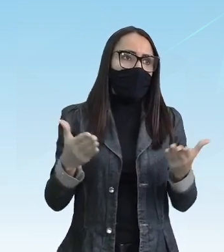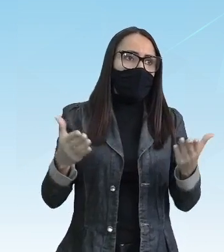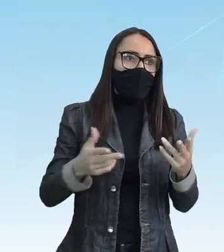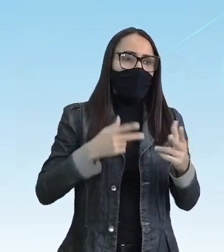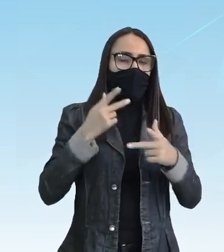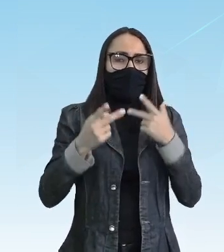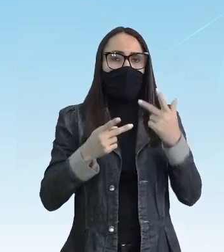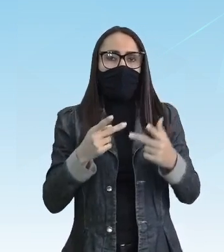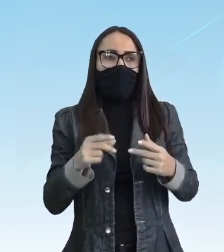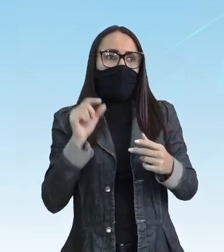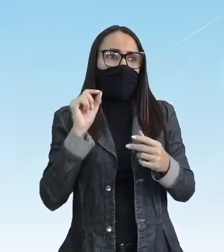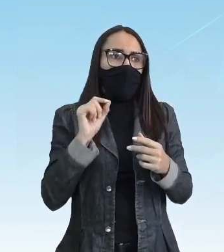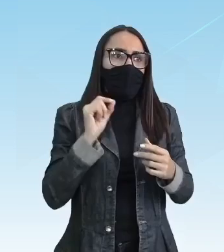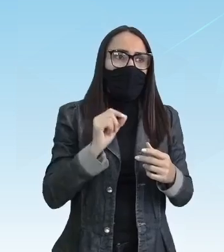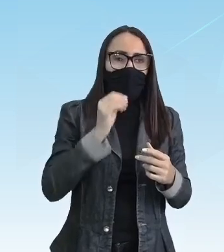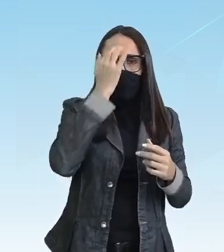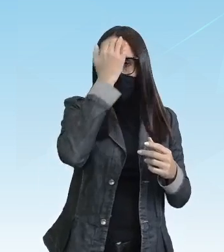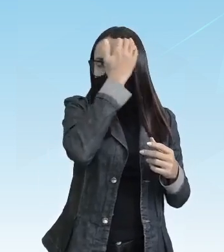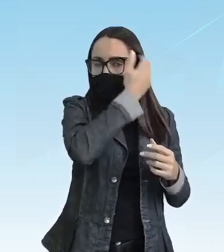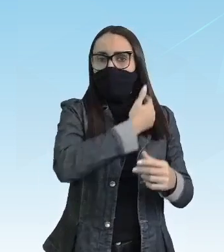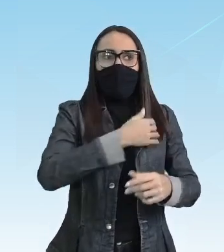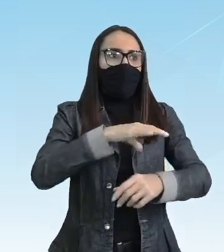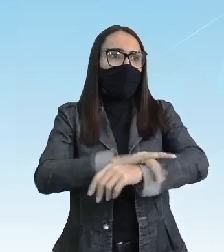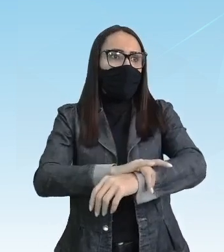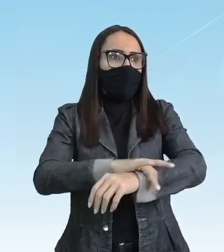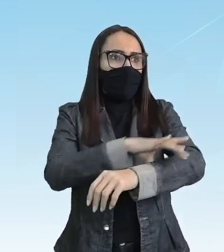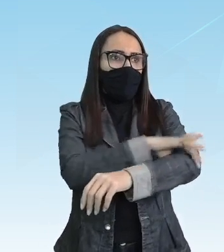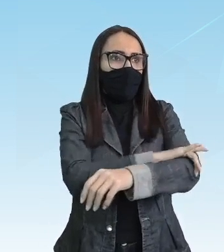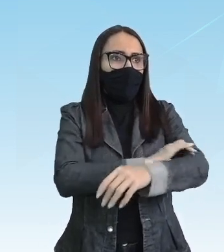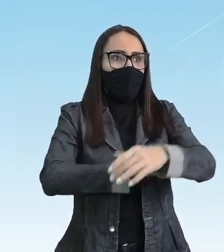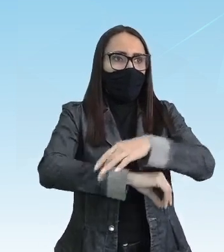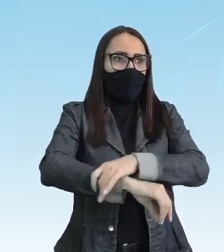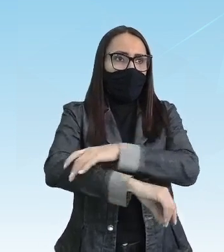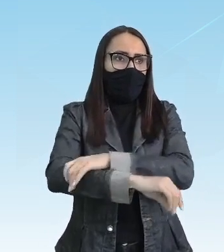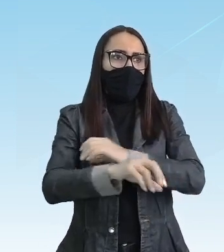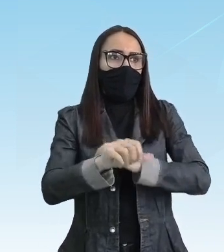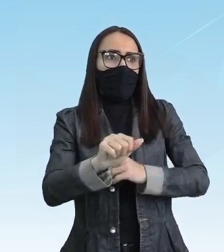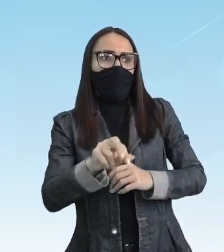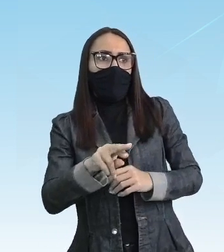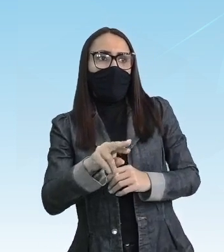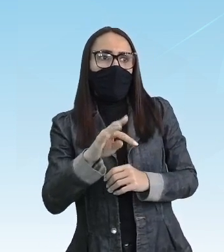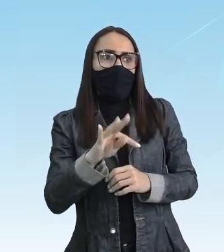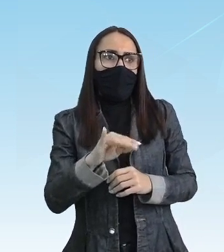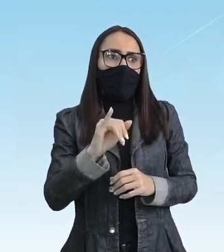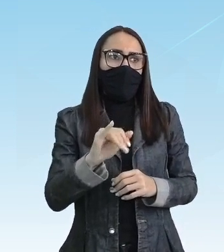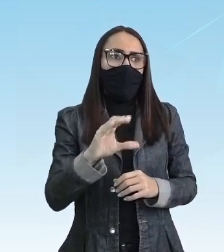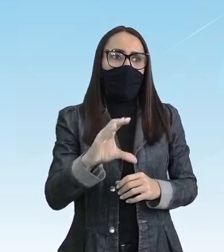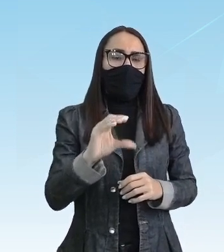pouco das articulações. Vê só, galerinha. As